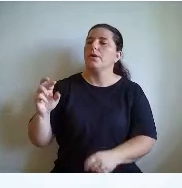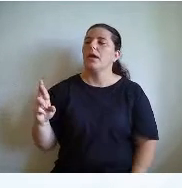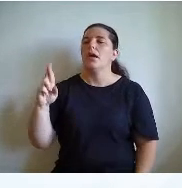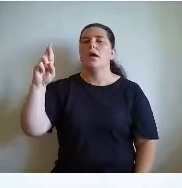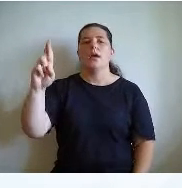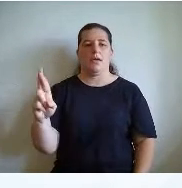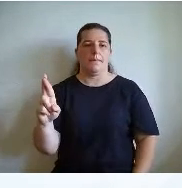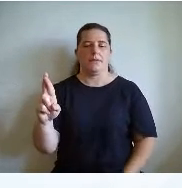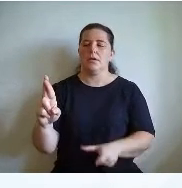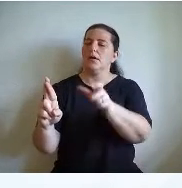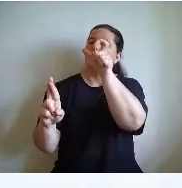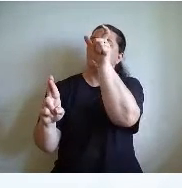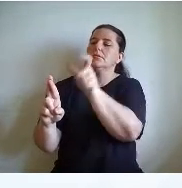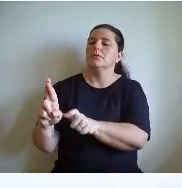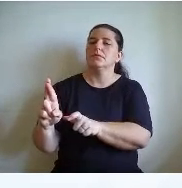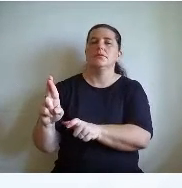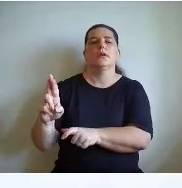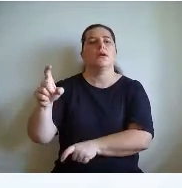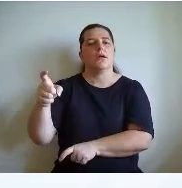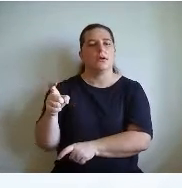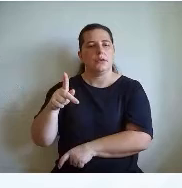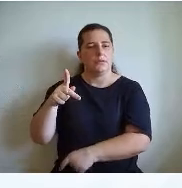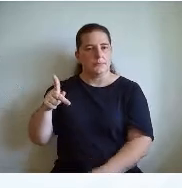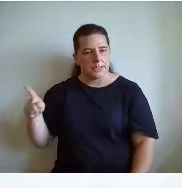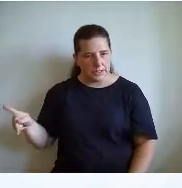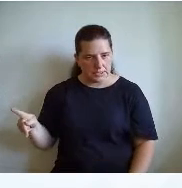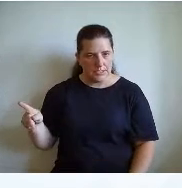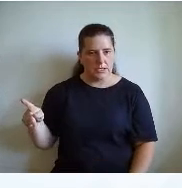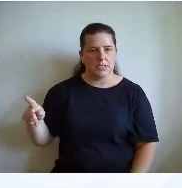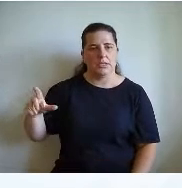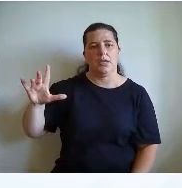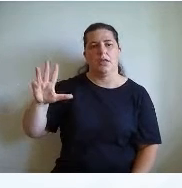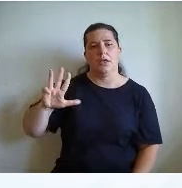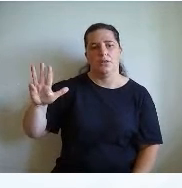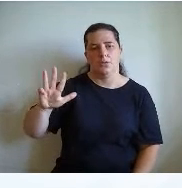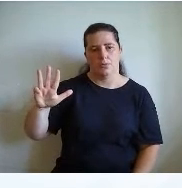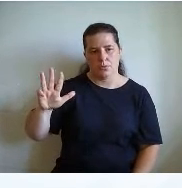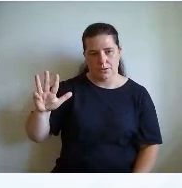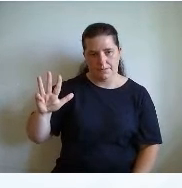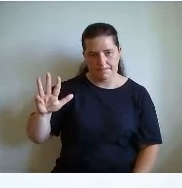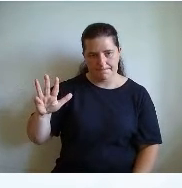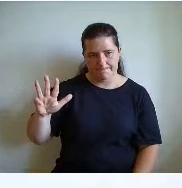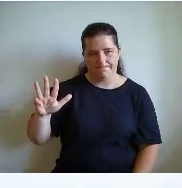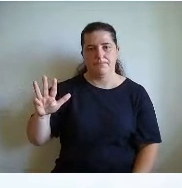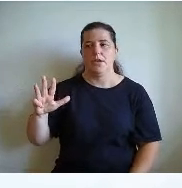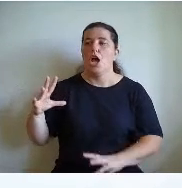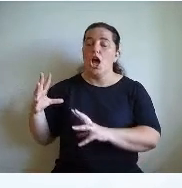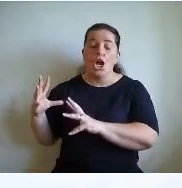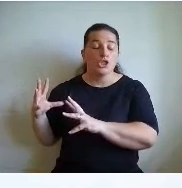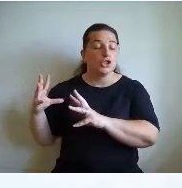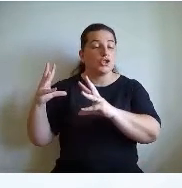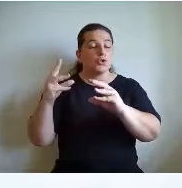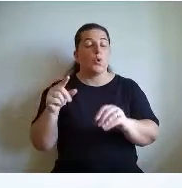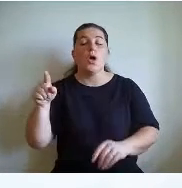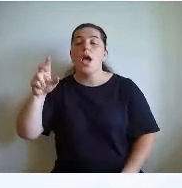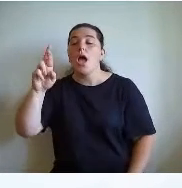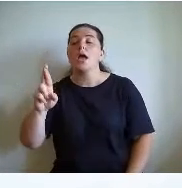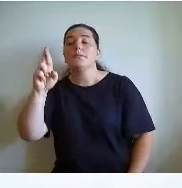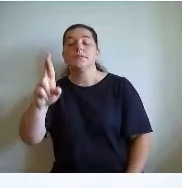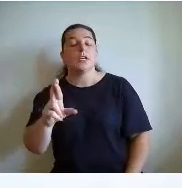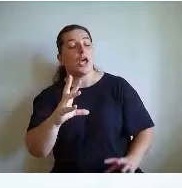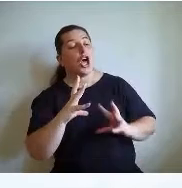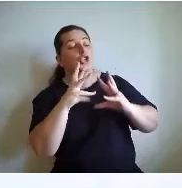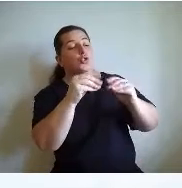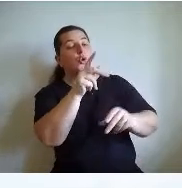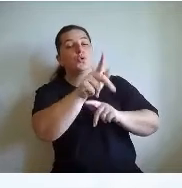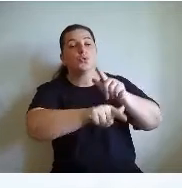representa o ex-presidente Luiz Inácio Lula da Silva para todos os trabalhadores e trabalhadoras do Brasil e